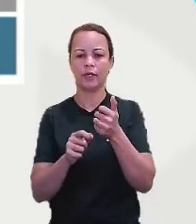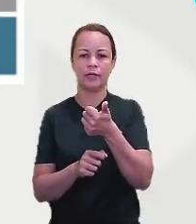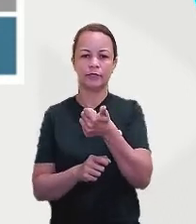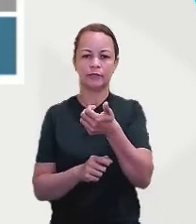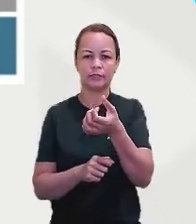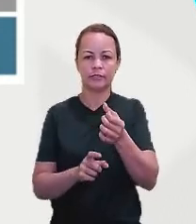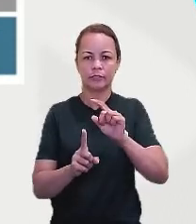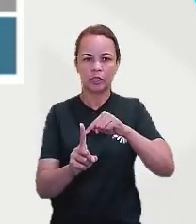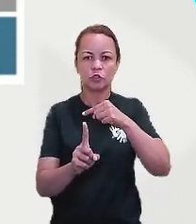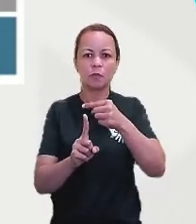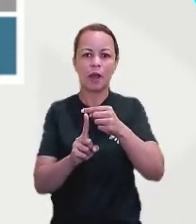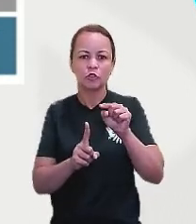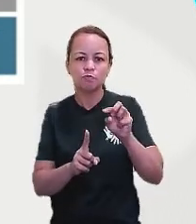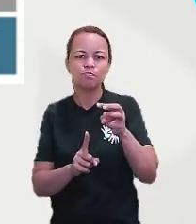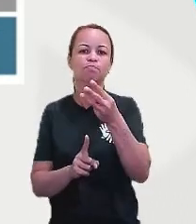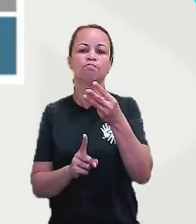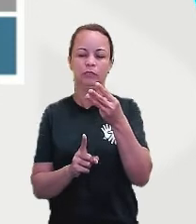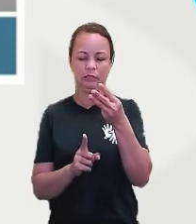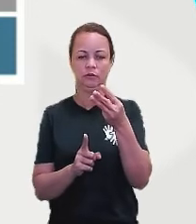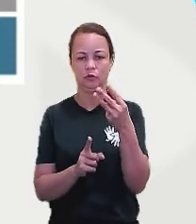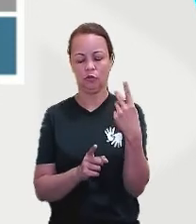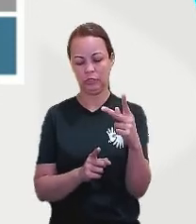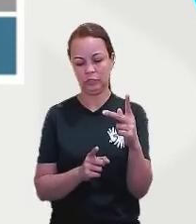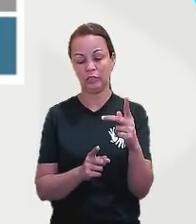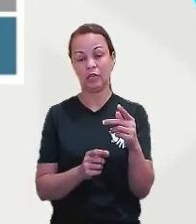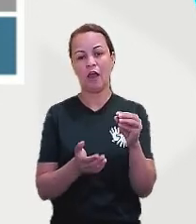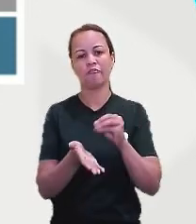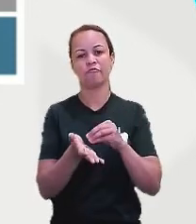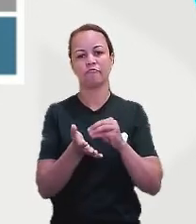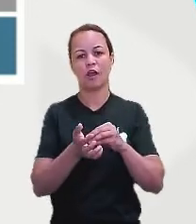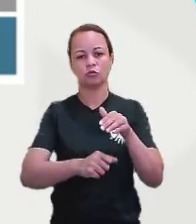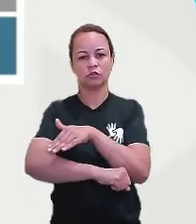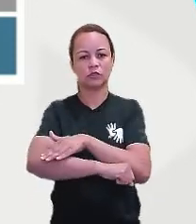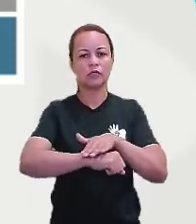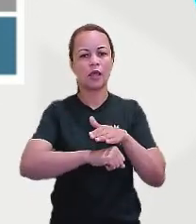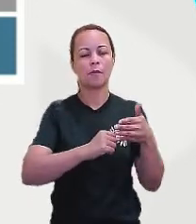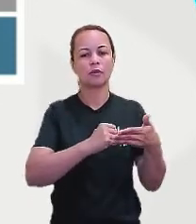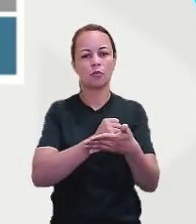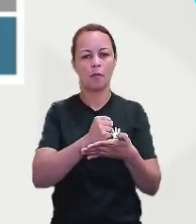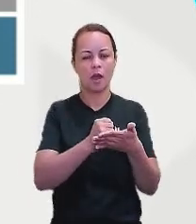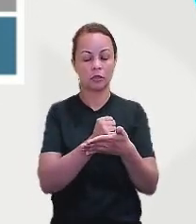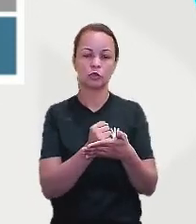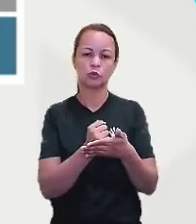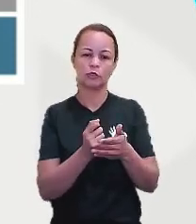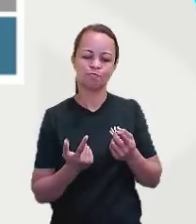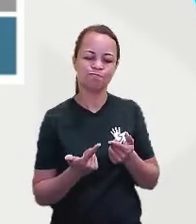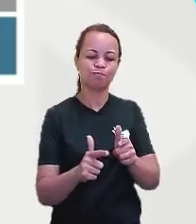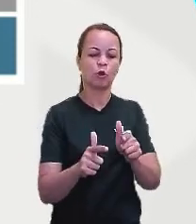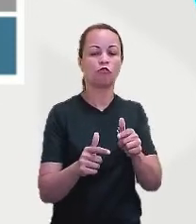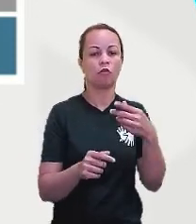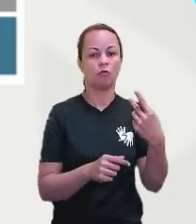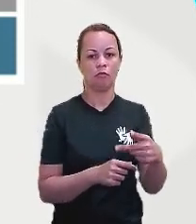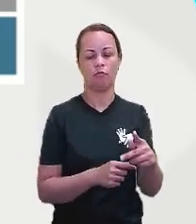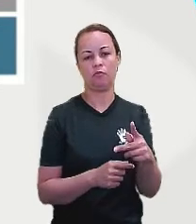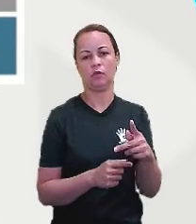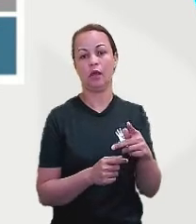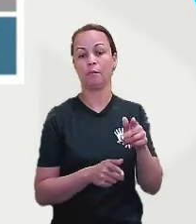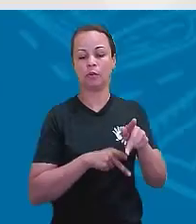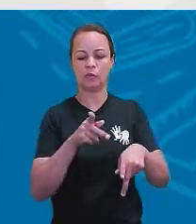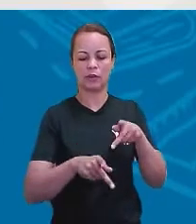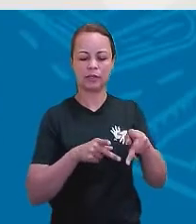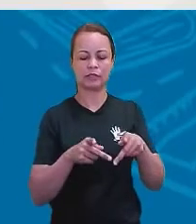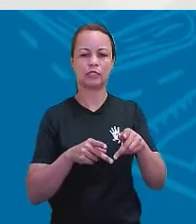Único de Saúde, devido a uma falta de saneamento básico que provocou na nossa população, principalmente essas doenças aí que eu citei para